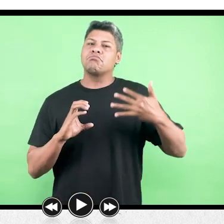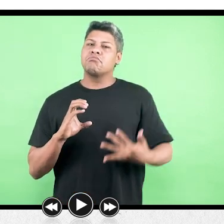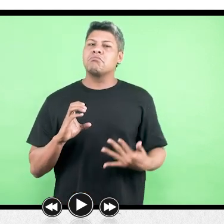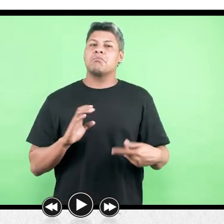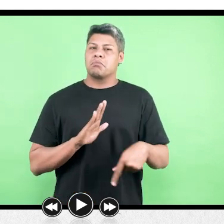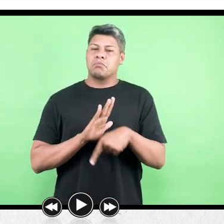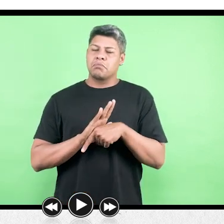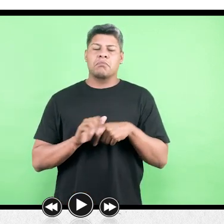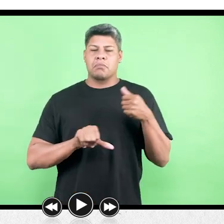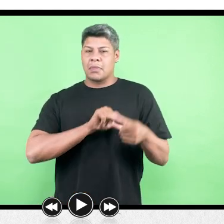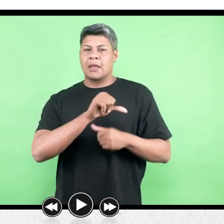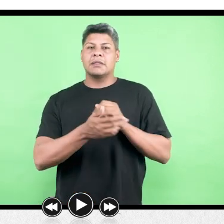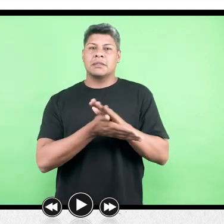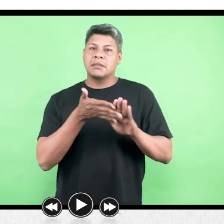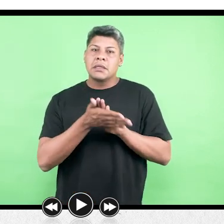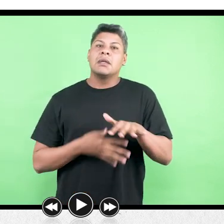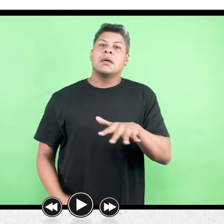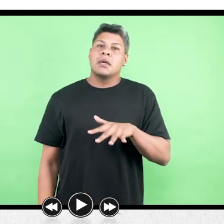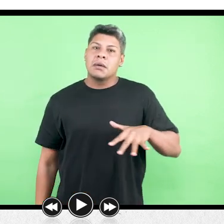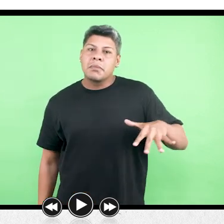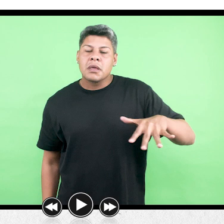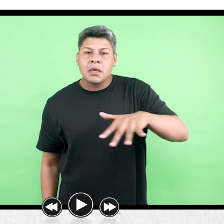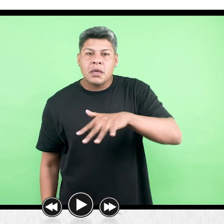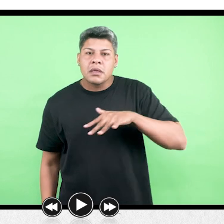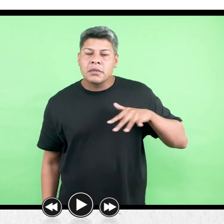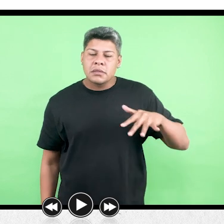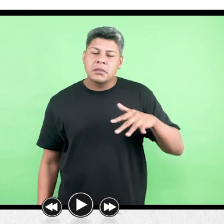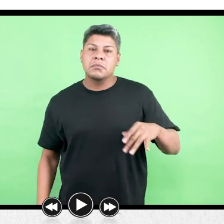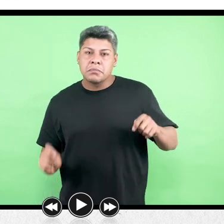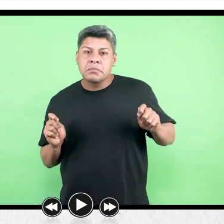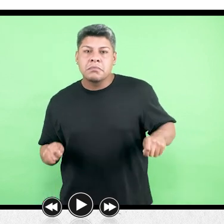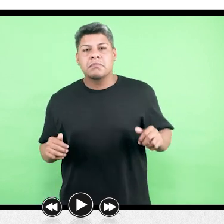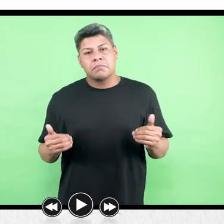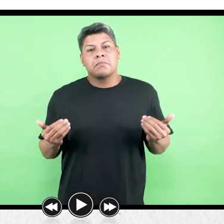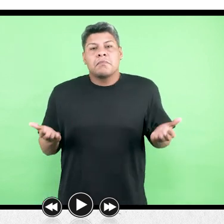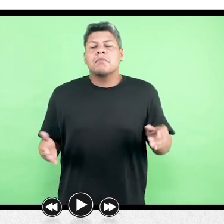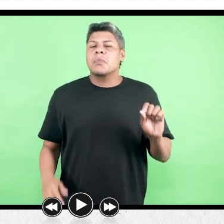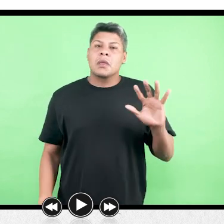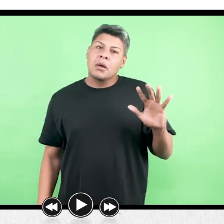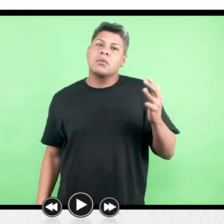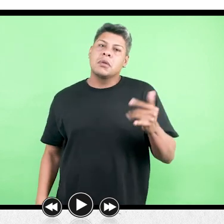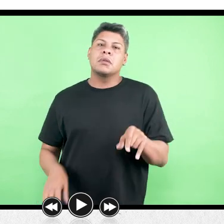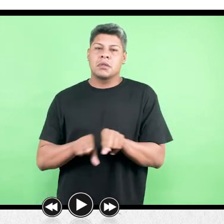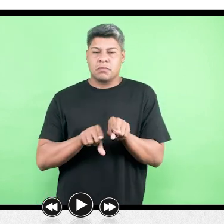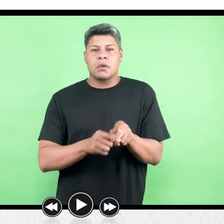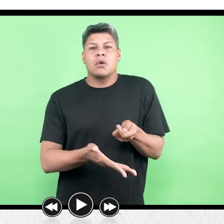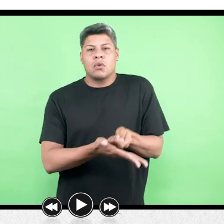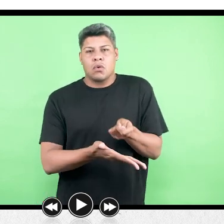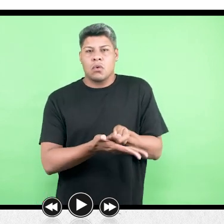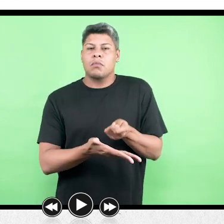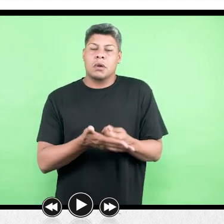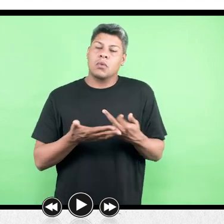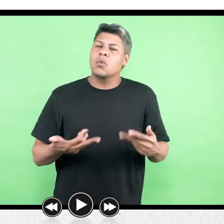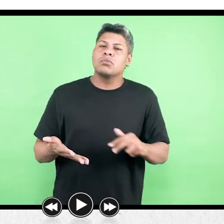que não vão alterar o ambiente, nos parâmetros possíveis, e aí o que acontece? Vai também nos cobrar sobre isso.